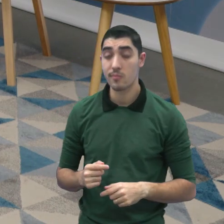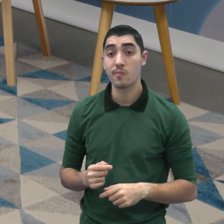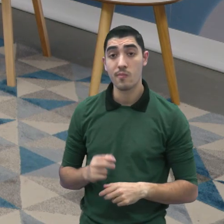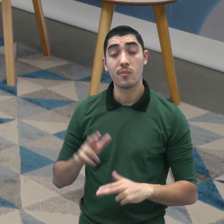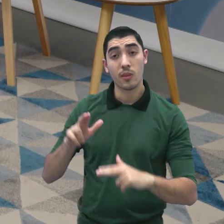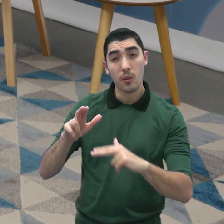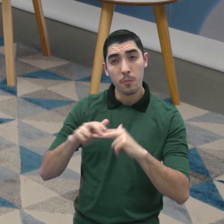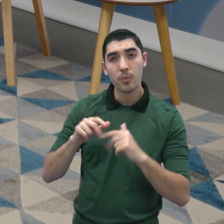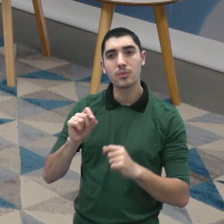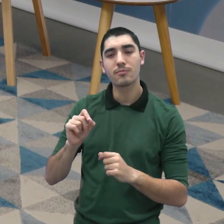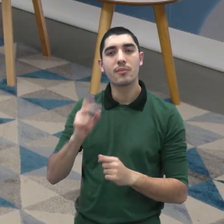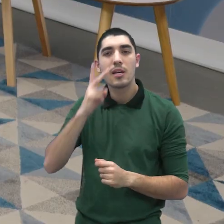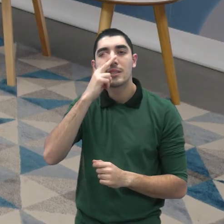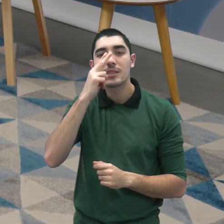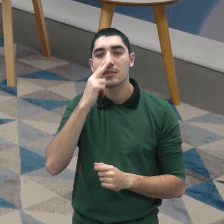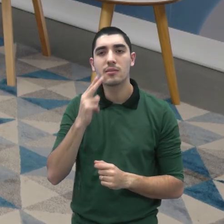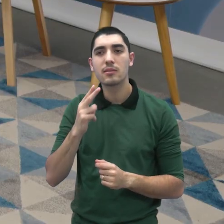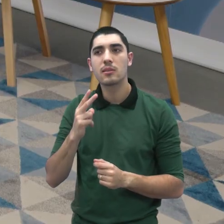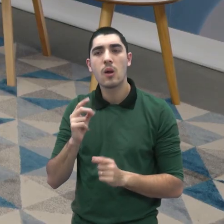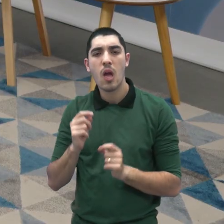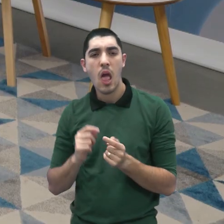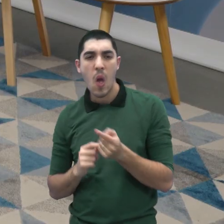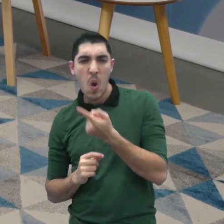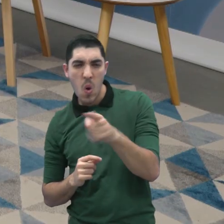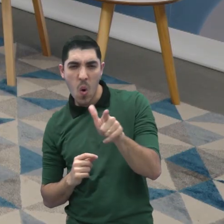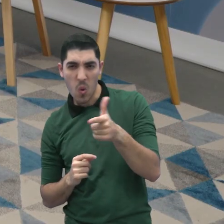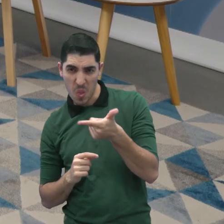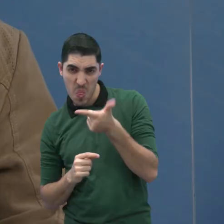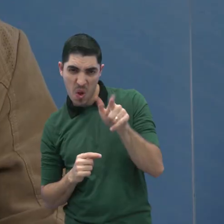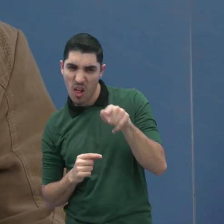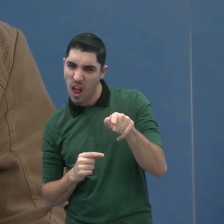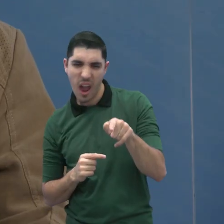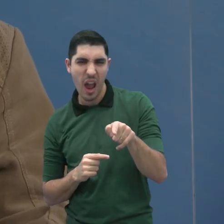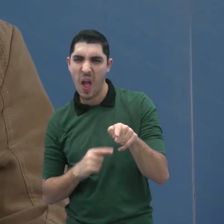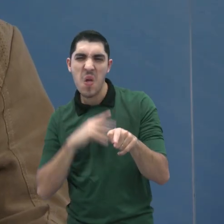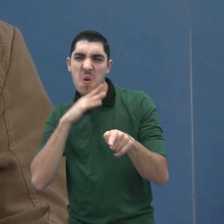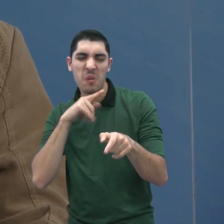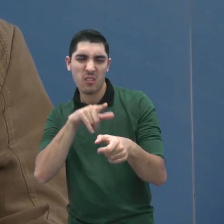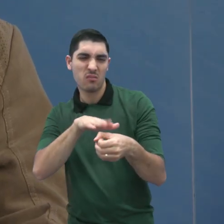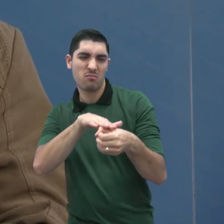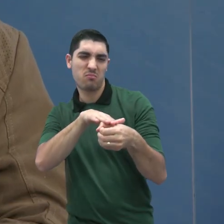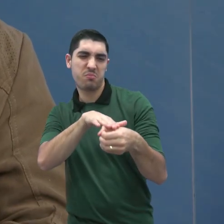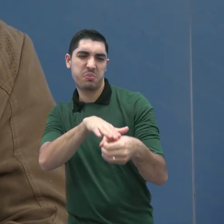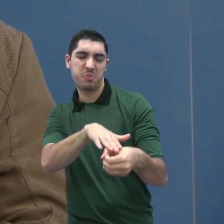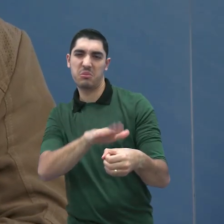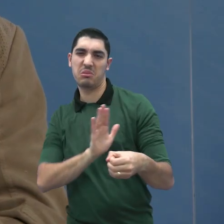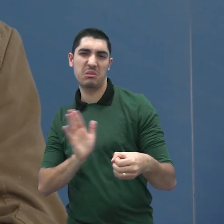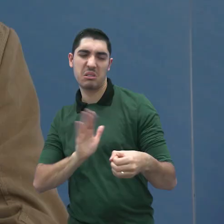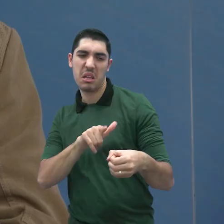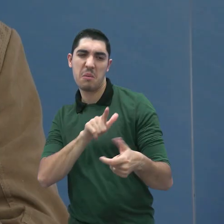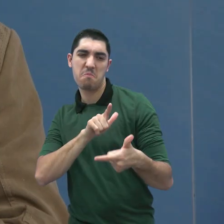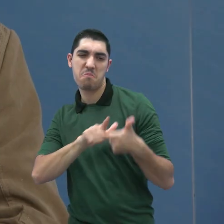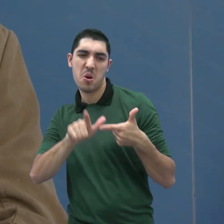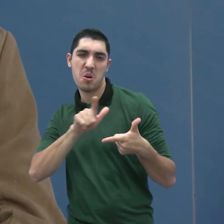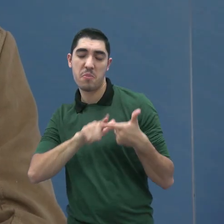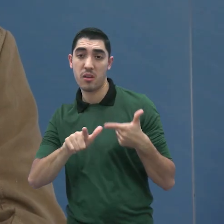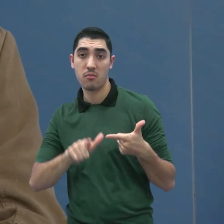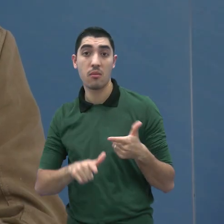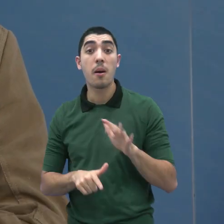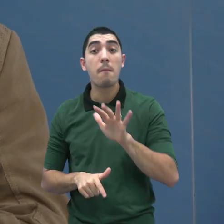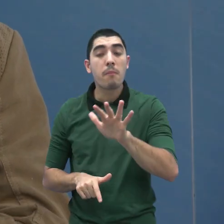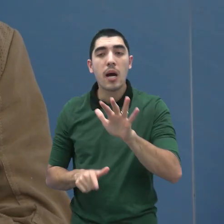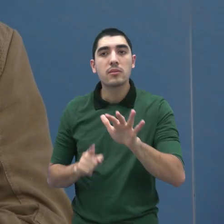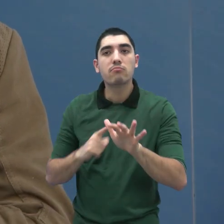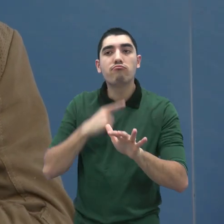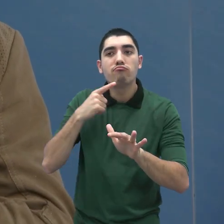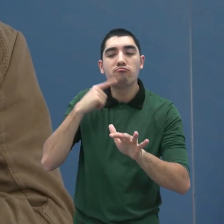ideia de marginalizar, sabe, o outro lado. Assim, dizer, isso é o problema, esse é o problema. Mas não pensar em soluções,